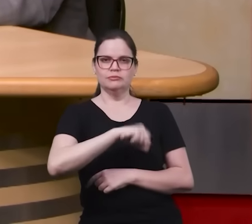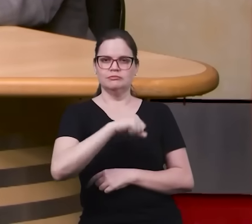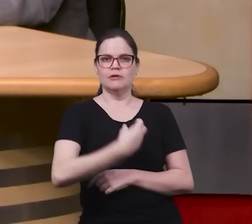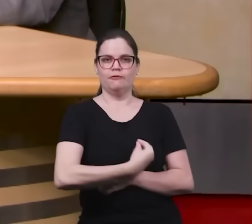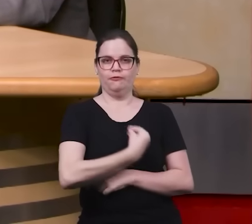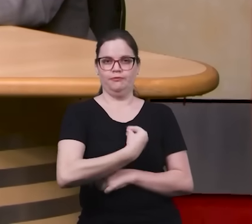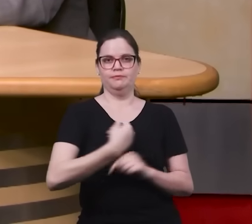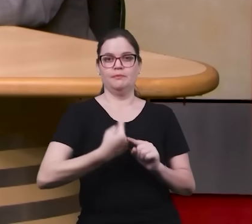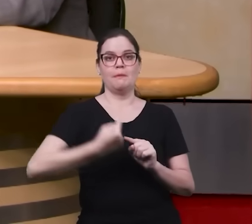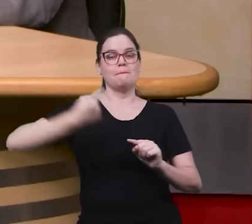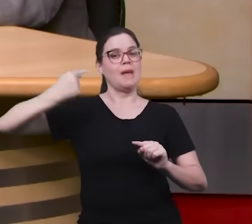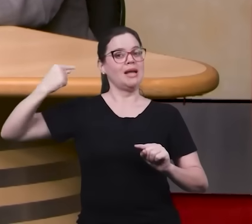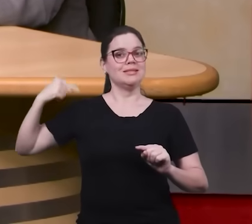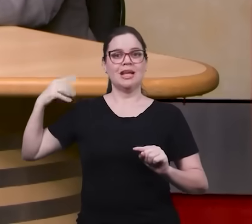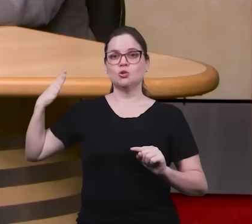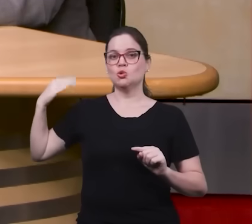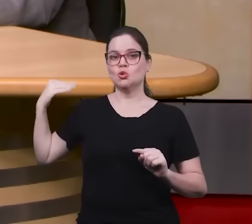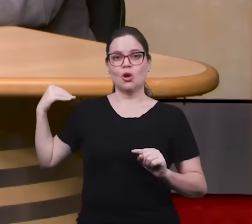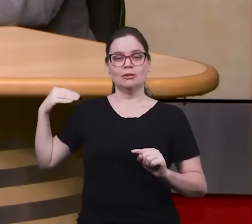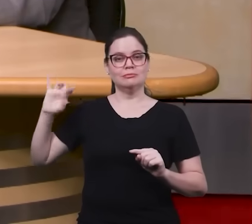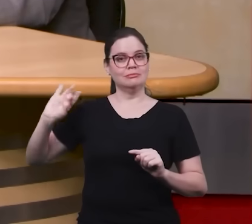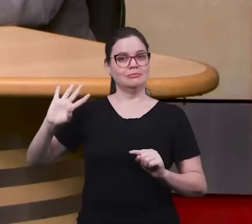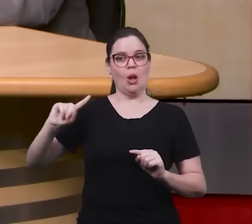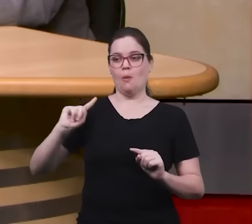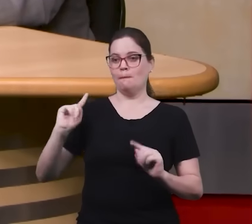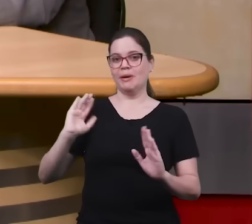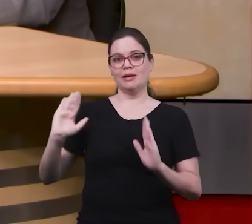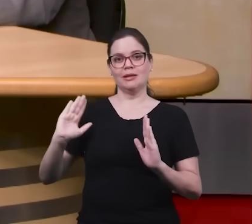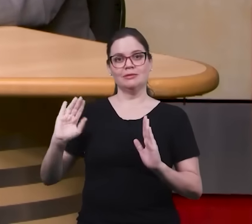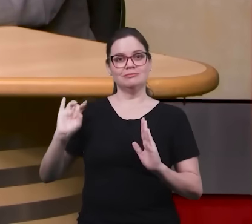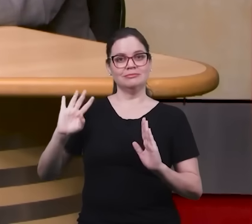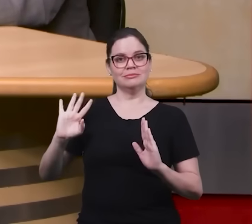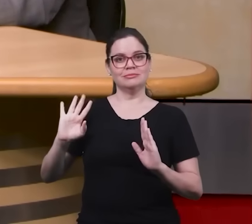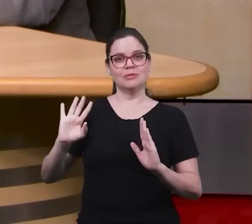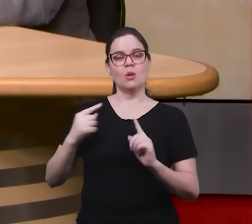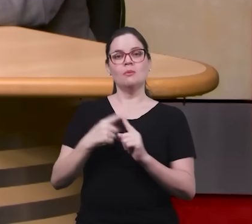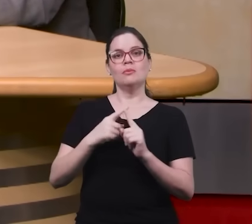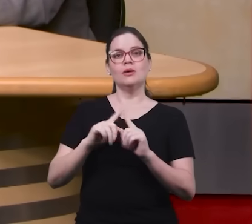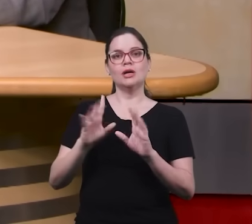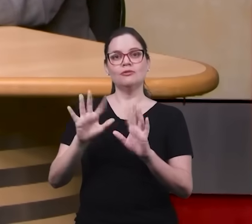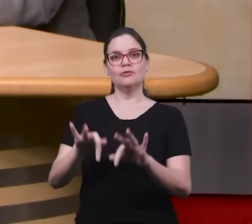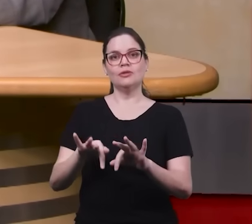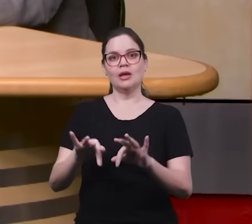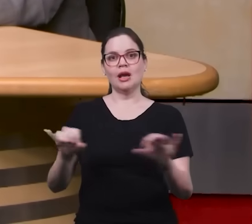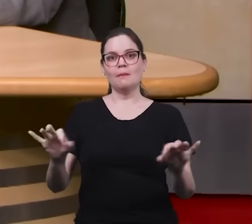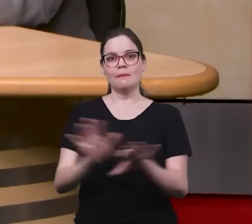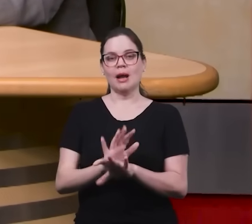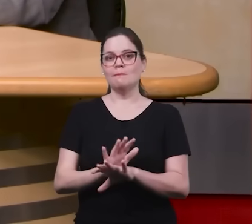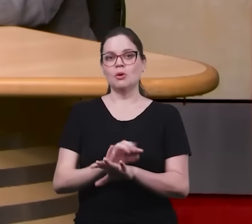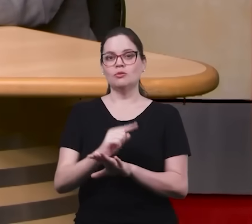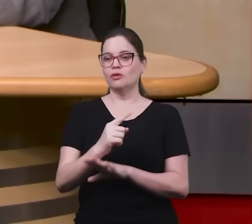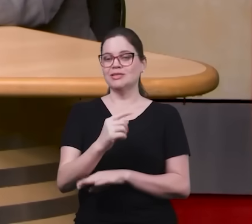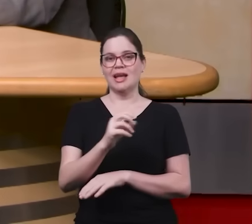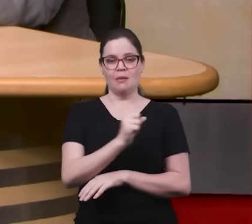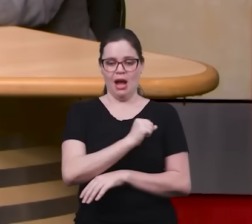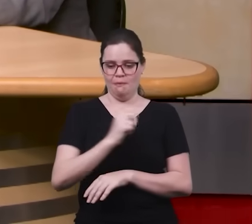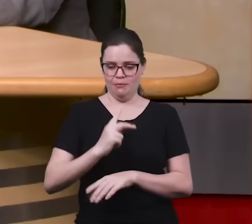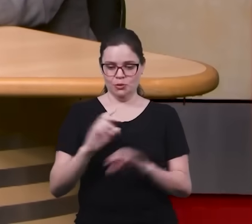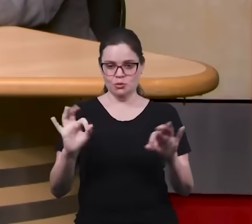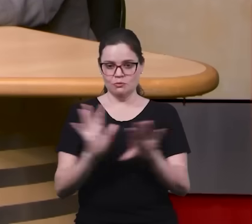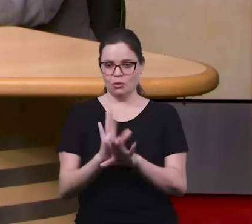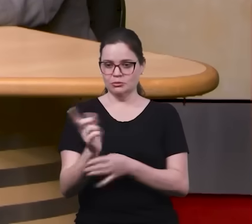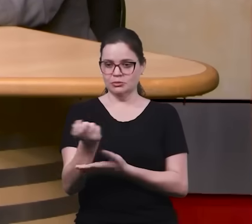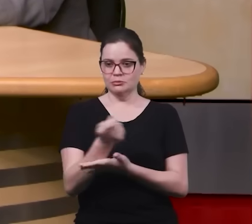espirituais existiram. Só que eles alegam que os dons espirituais encerraram com o período apostólico,